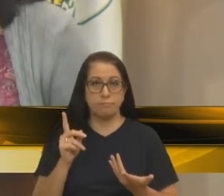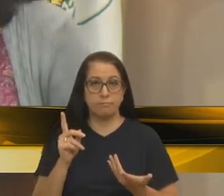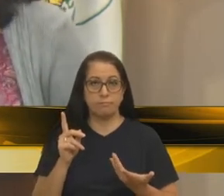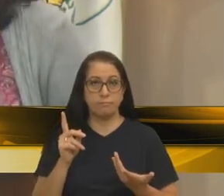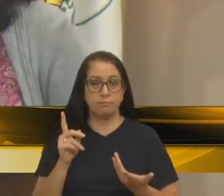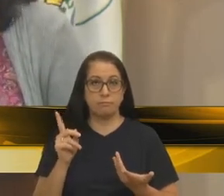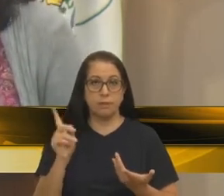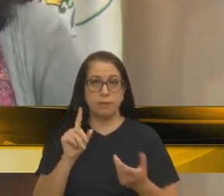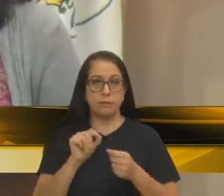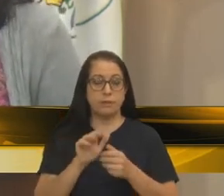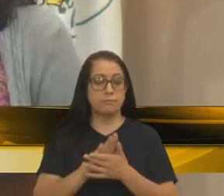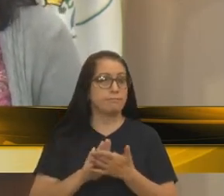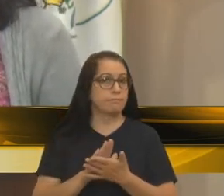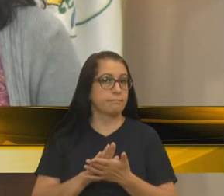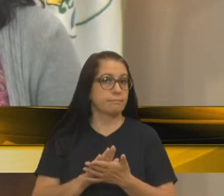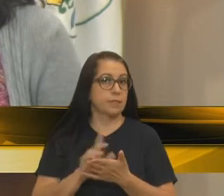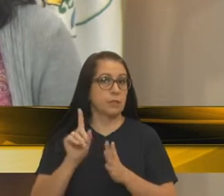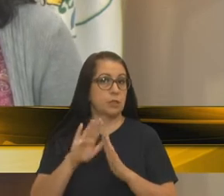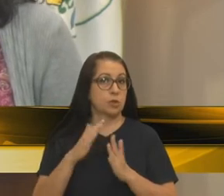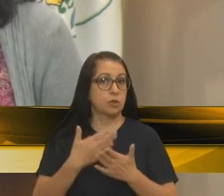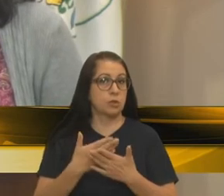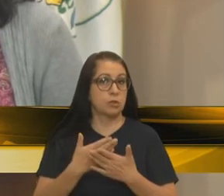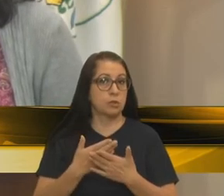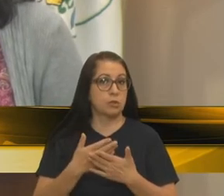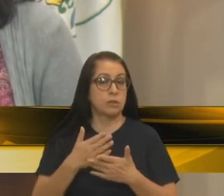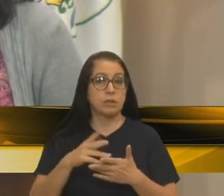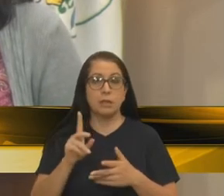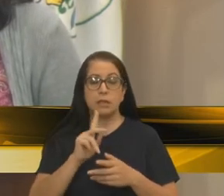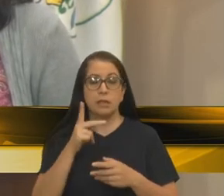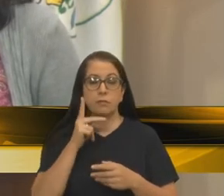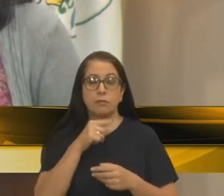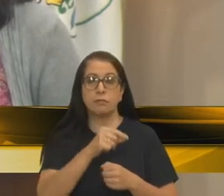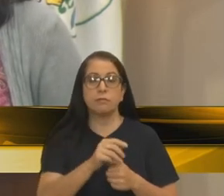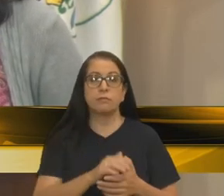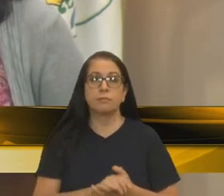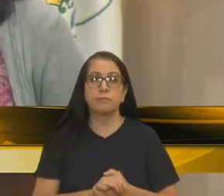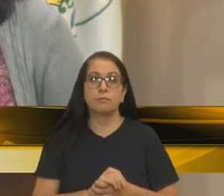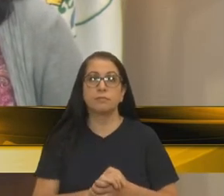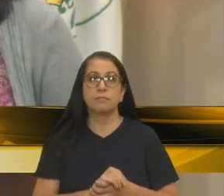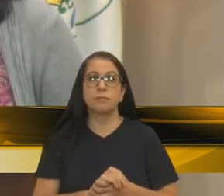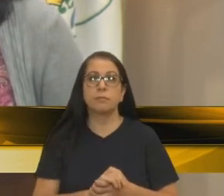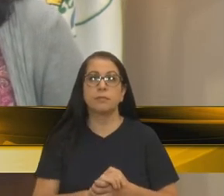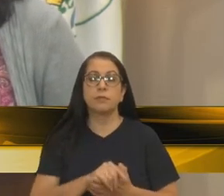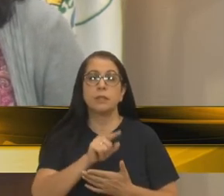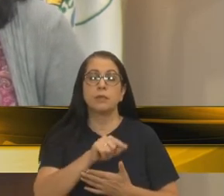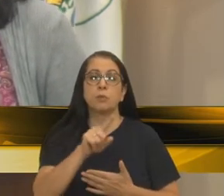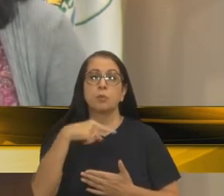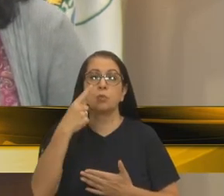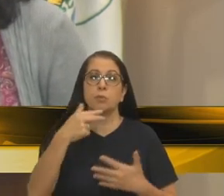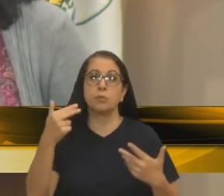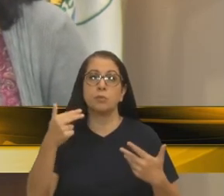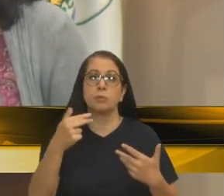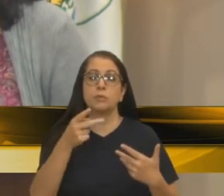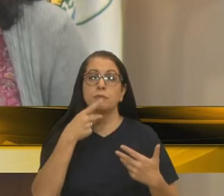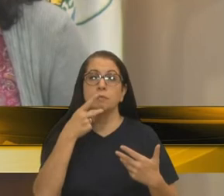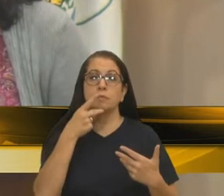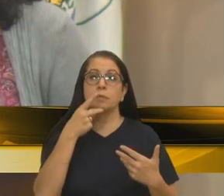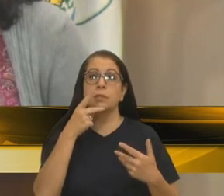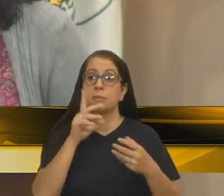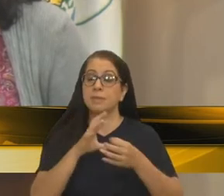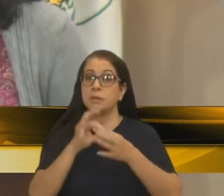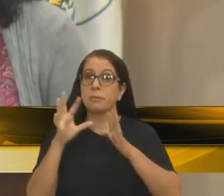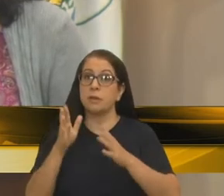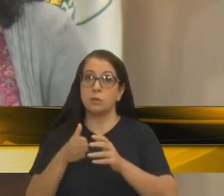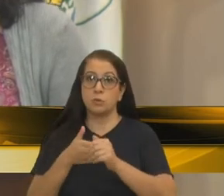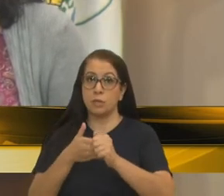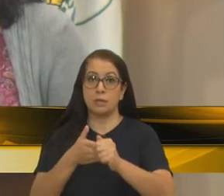É não fazer nada, né? É isso que a escola... Então, ela abre mão de falar sobre isso. E aí, aqui tem uma outra parte que diz, apesar da liberdade de